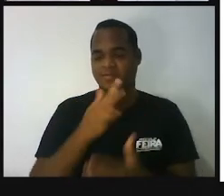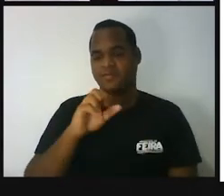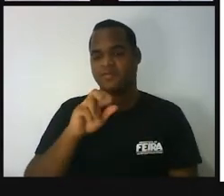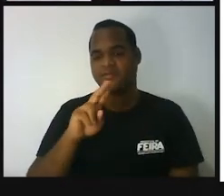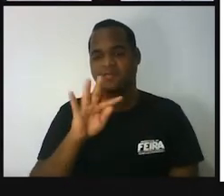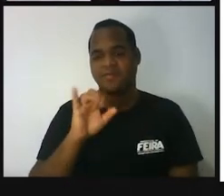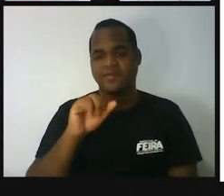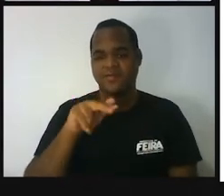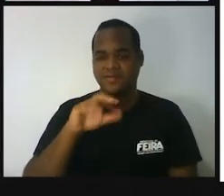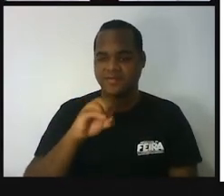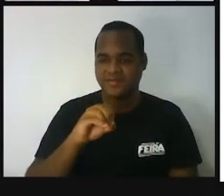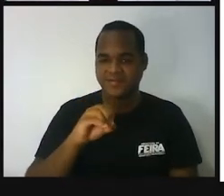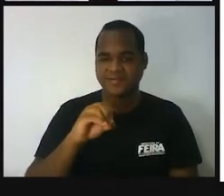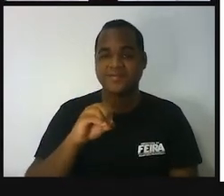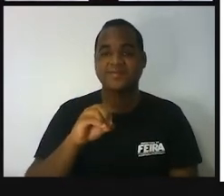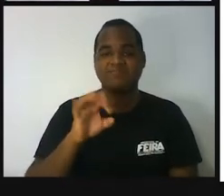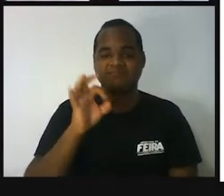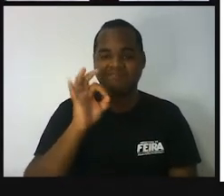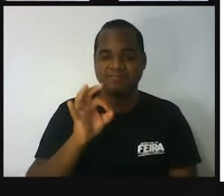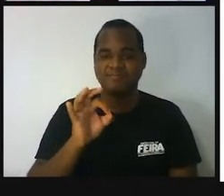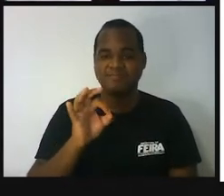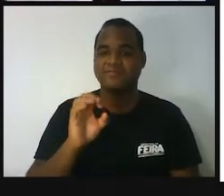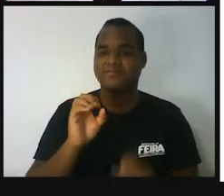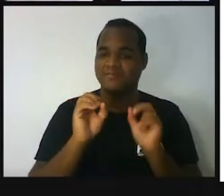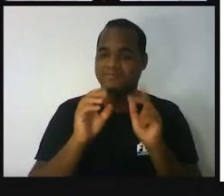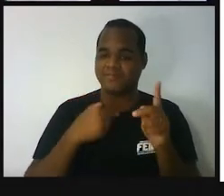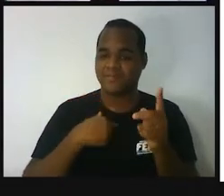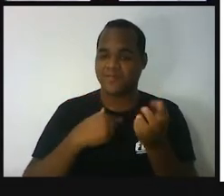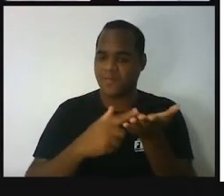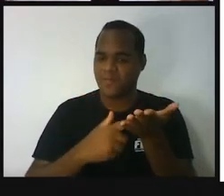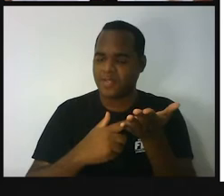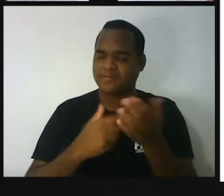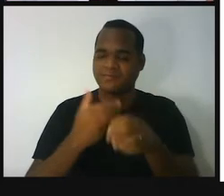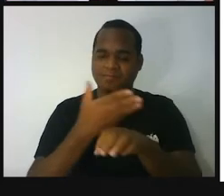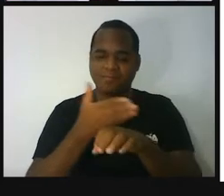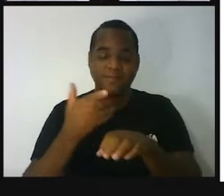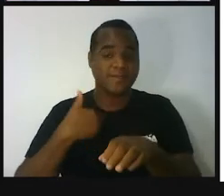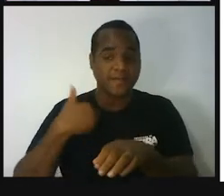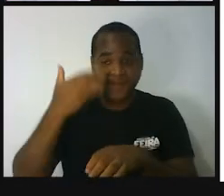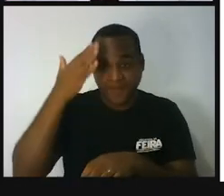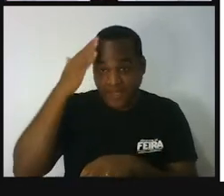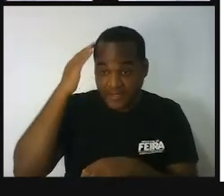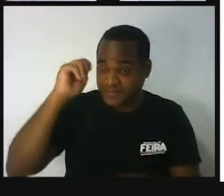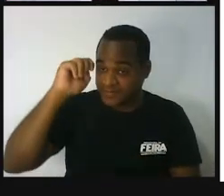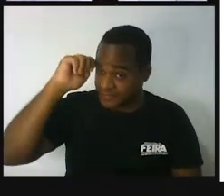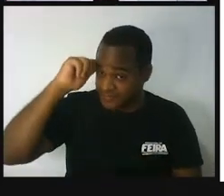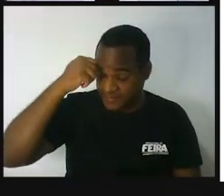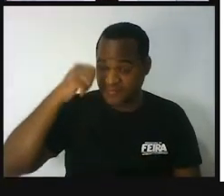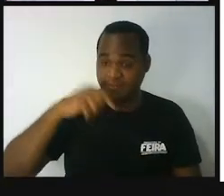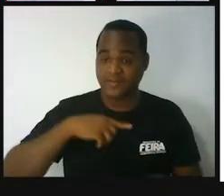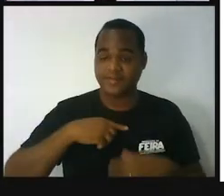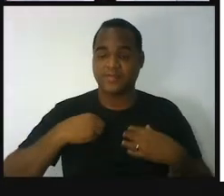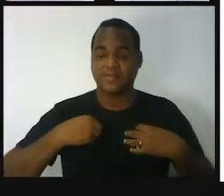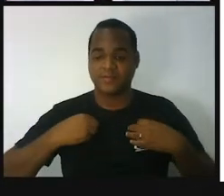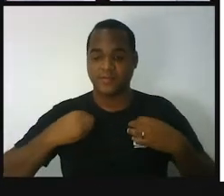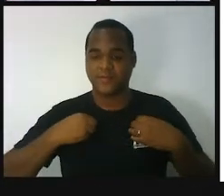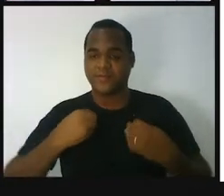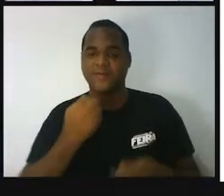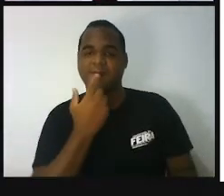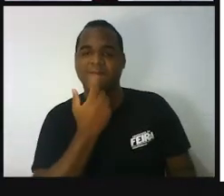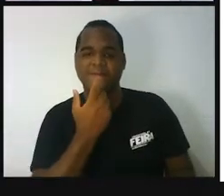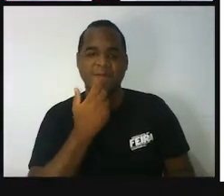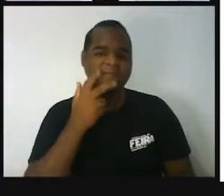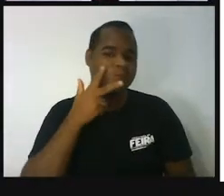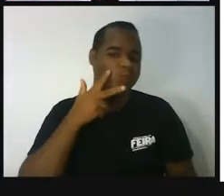Faustino Dias Lima, certo? Bom, eu tenho pele branca, meu cabelo é preto, estou vestindo uma camisa vermelho